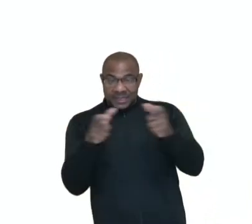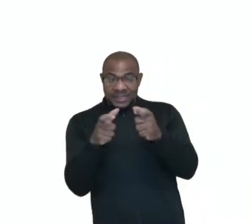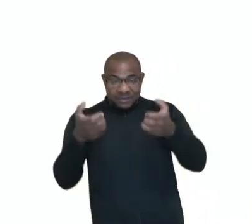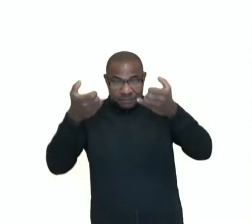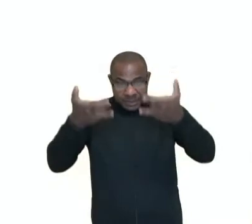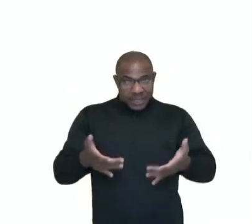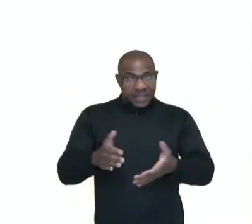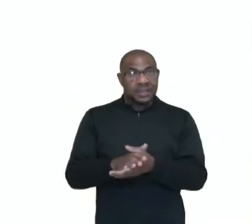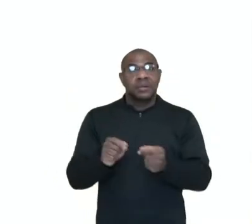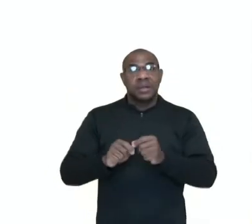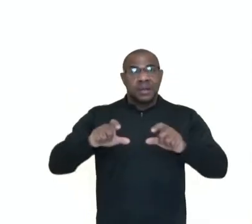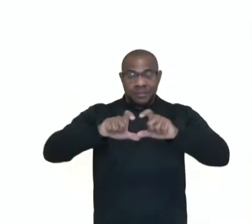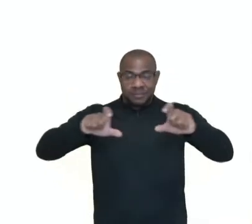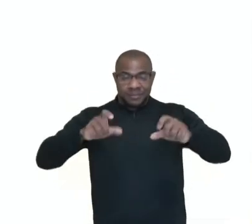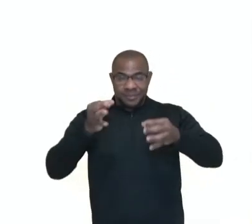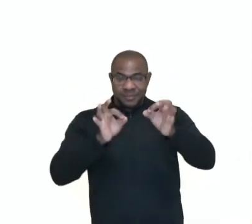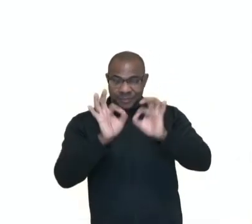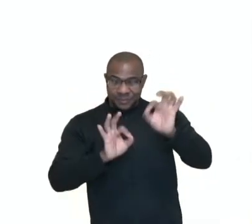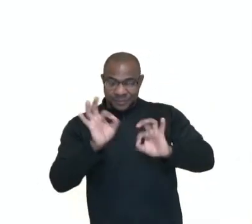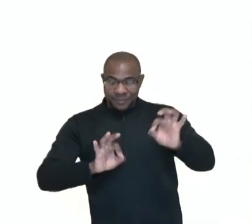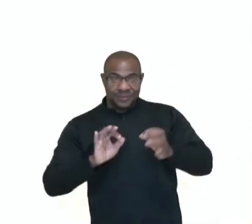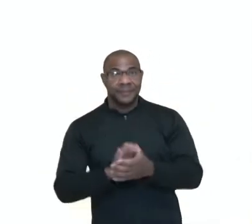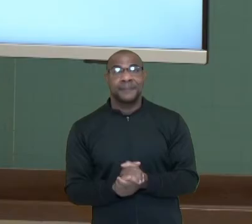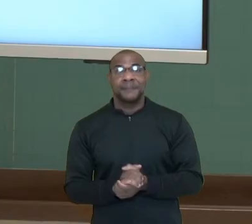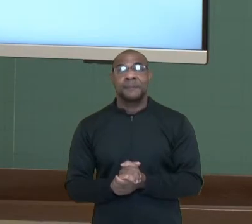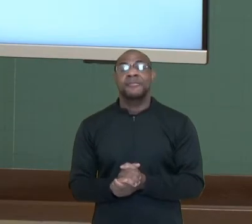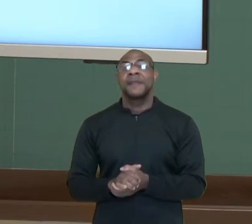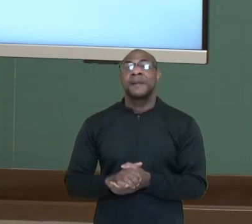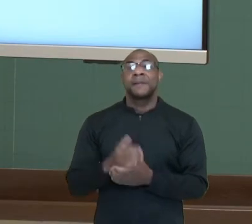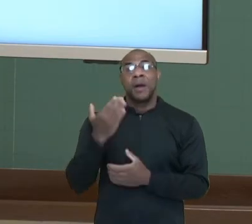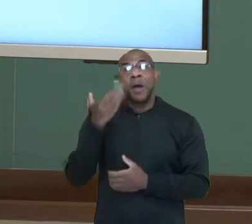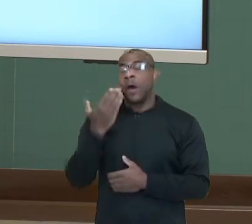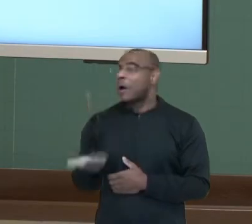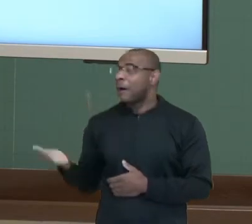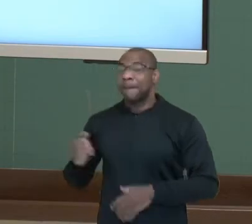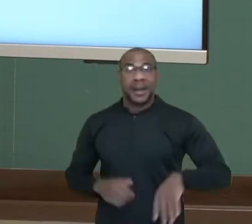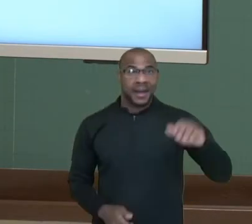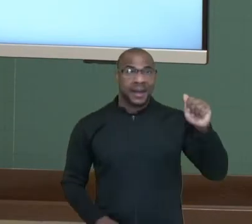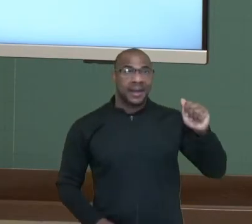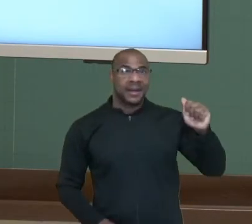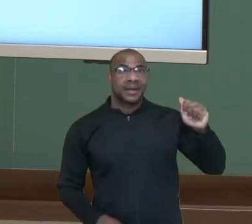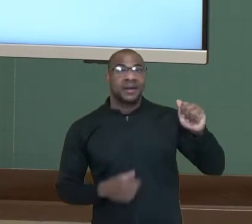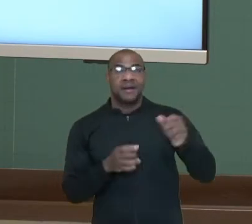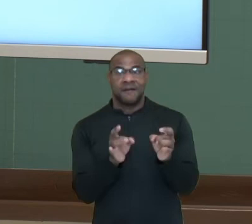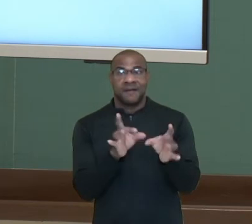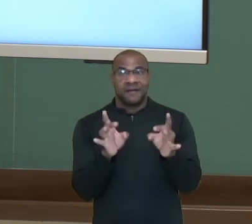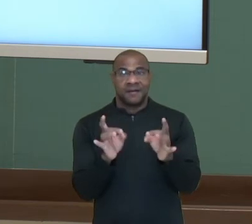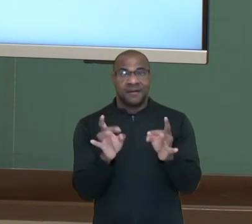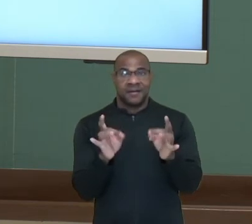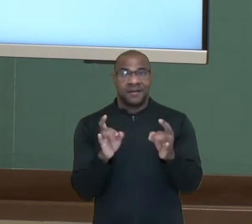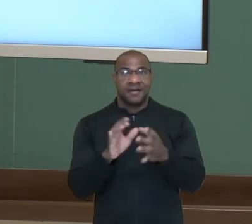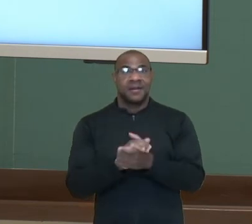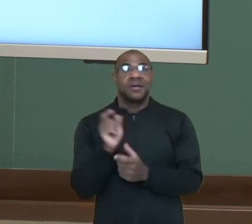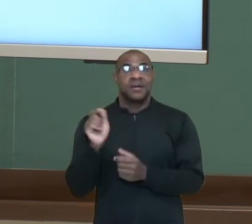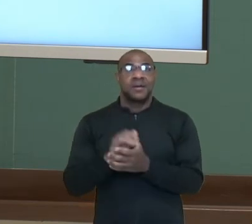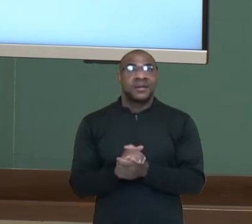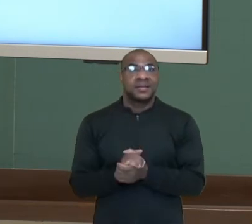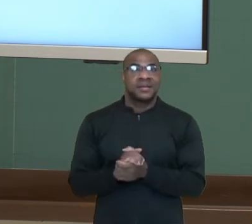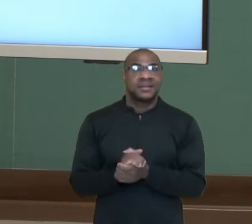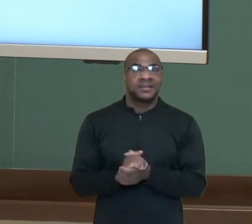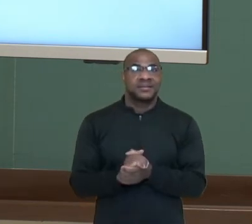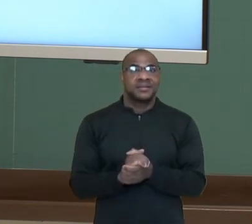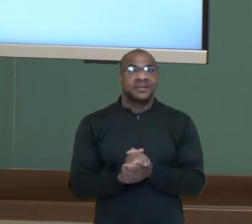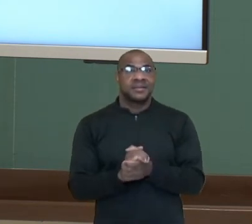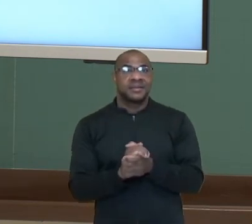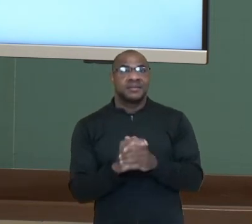que expresse uma função da outra, uma em função da outra. Letra A. Uma vendedora de imóveis recebe um salário de